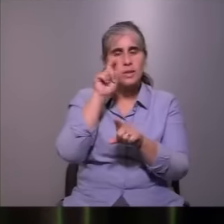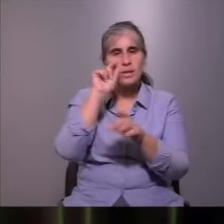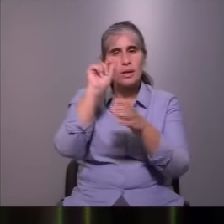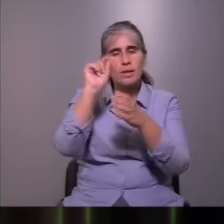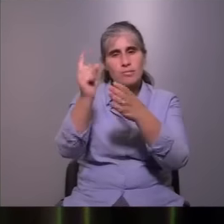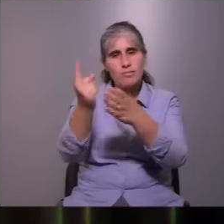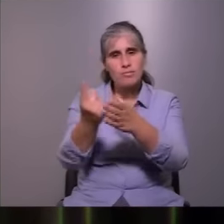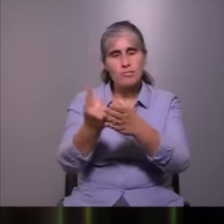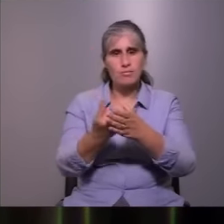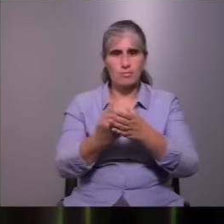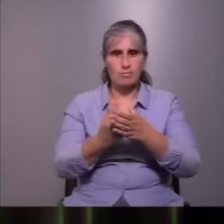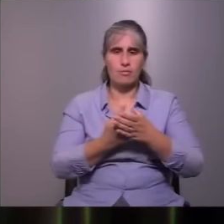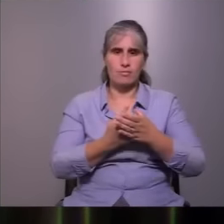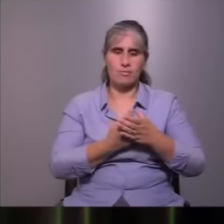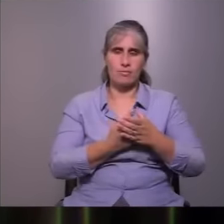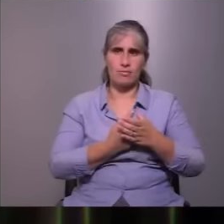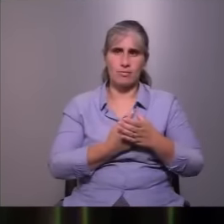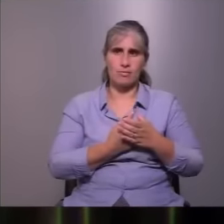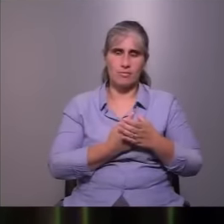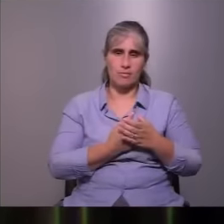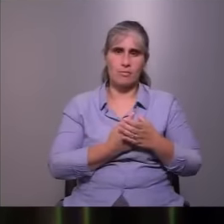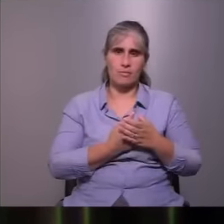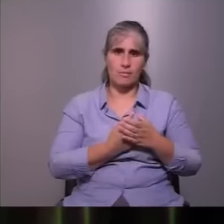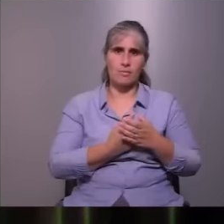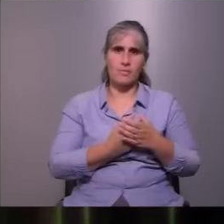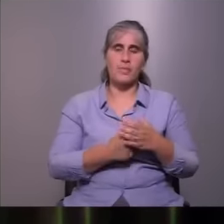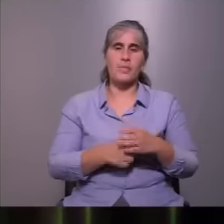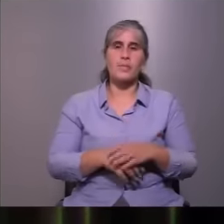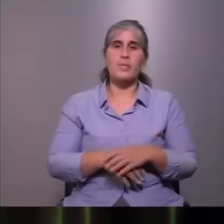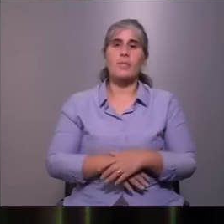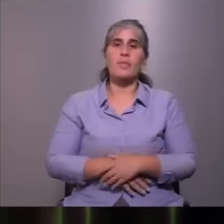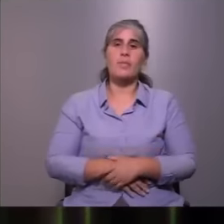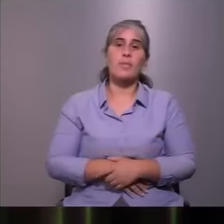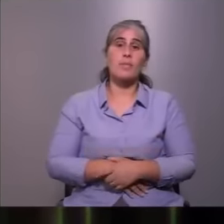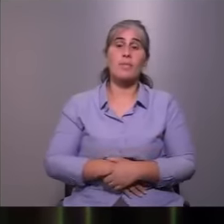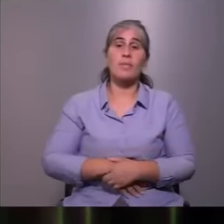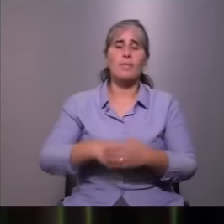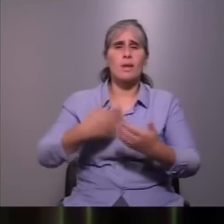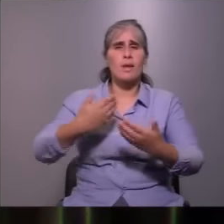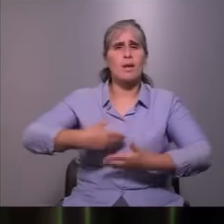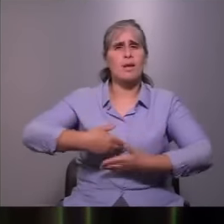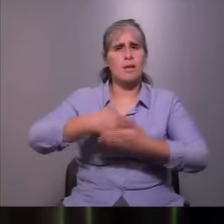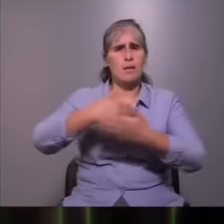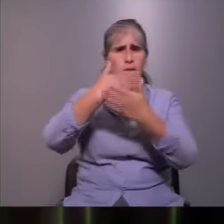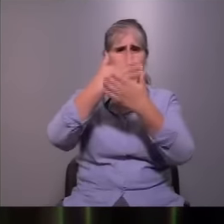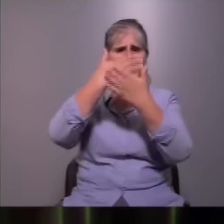Senhor está a teu lado, Ele é o teu